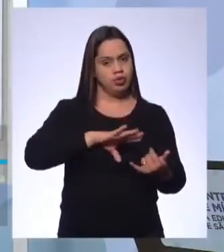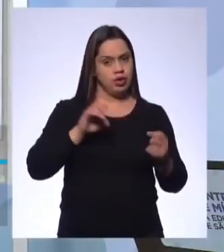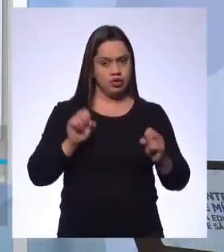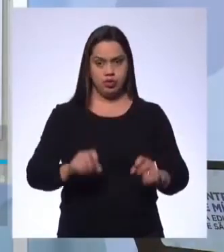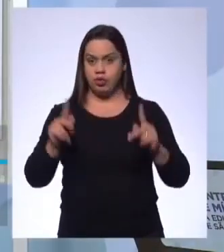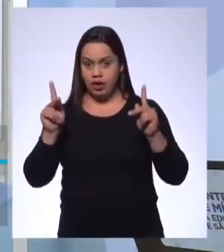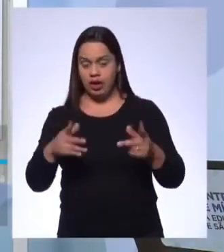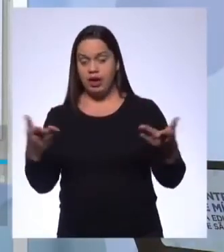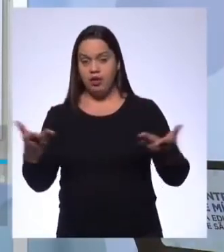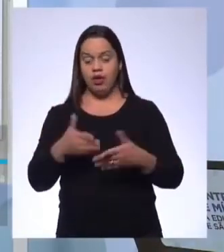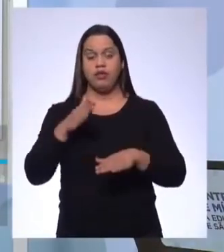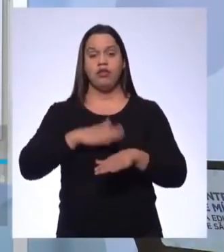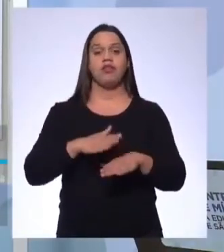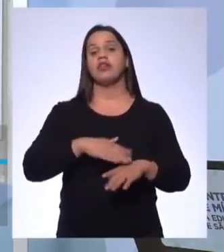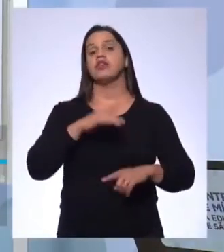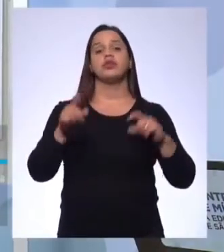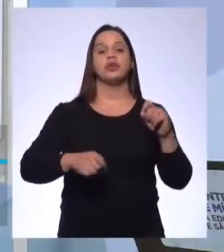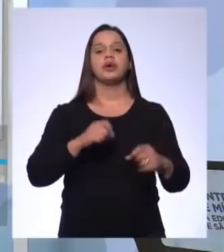o que nós vamos fazer?